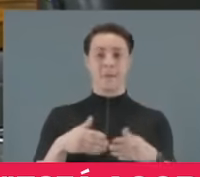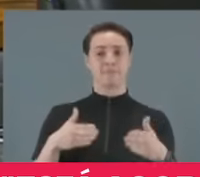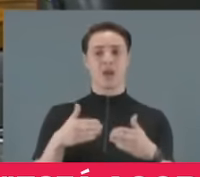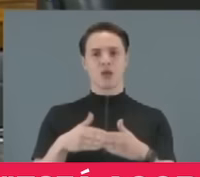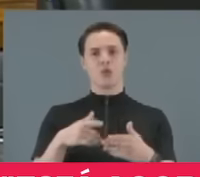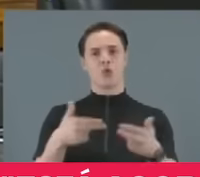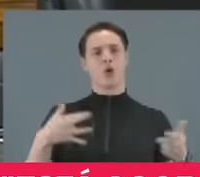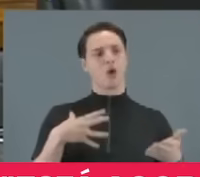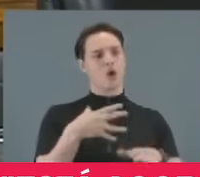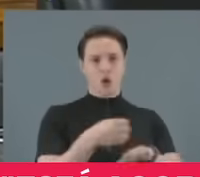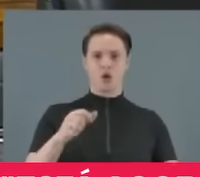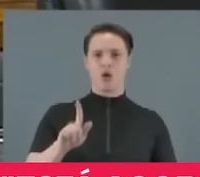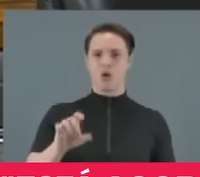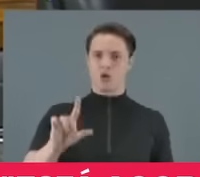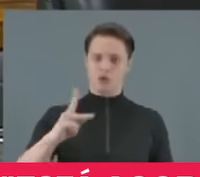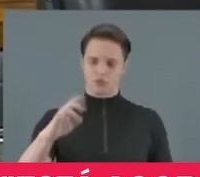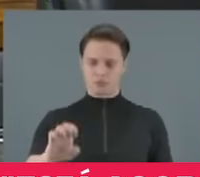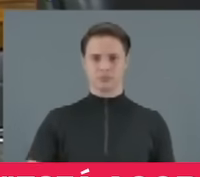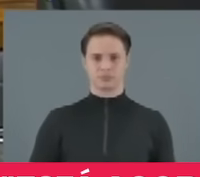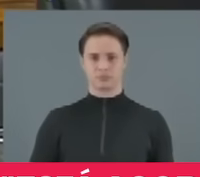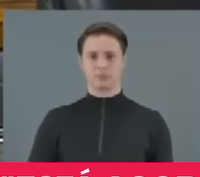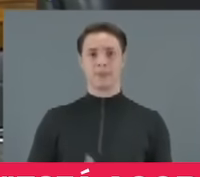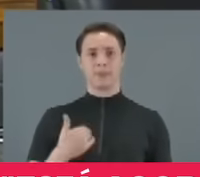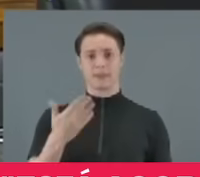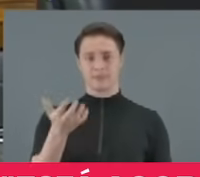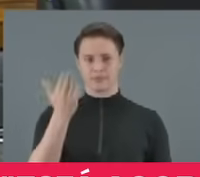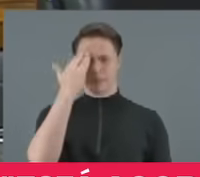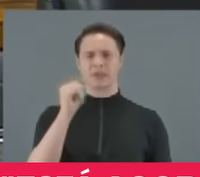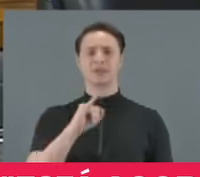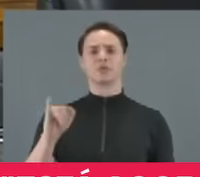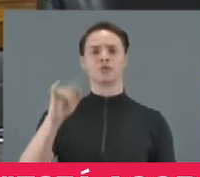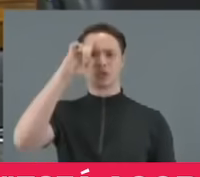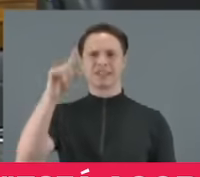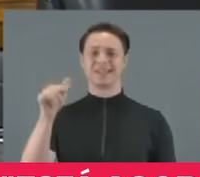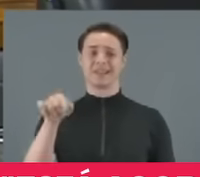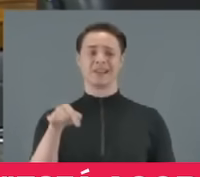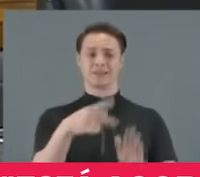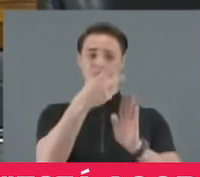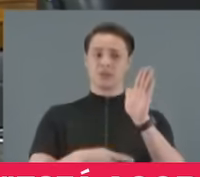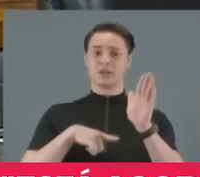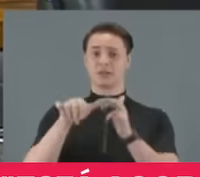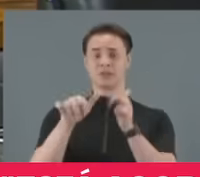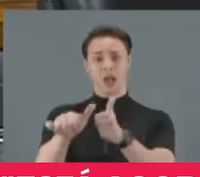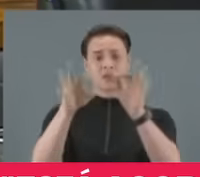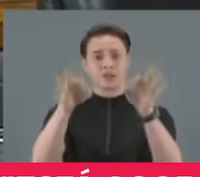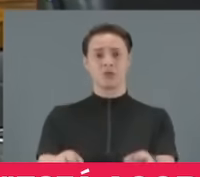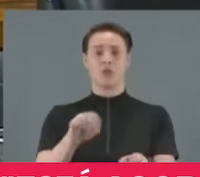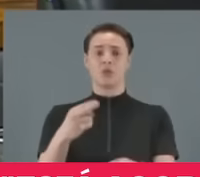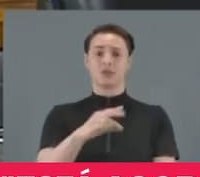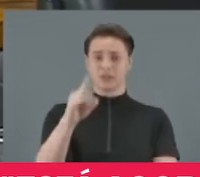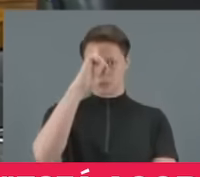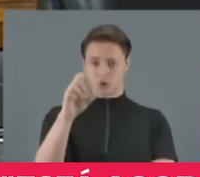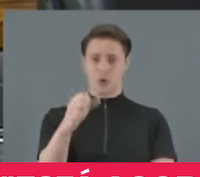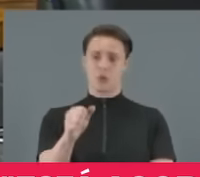ímpeto golpista. Eu quero saber se no dia 7 este protocolo estava sendo seguido ou se apenas no dia 8 ele deixou